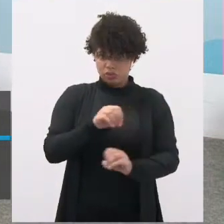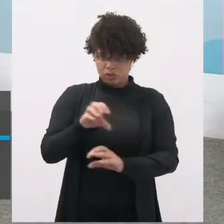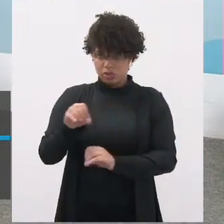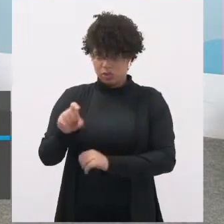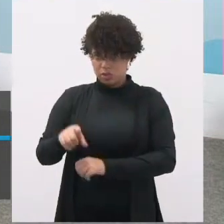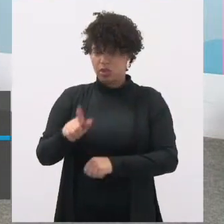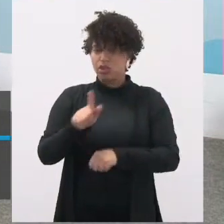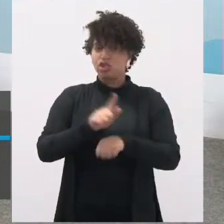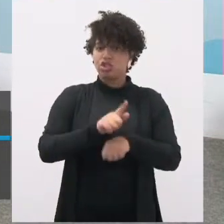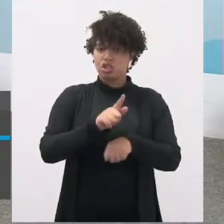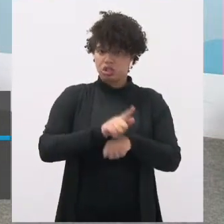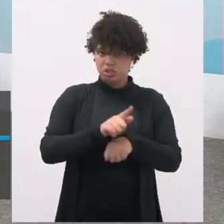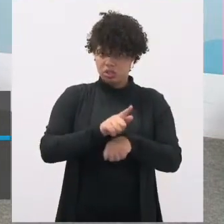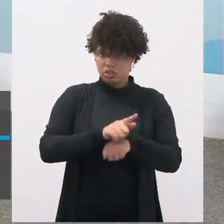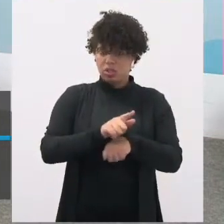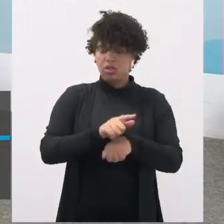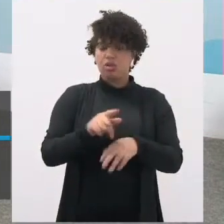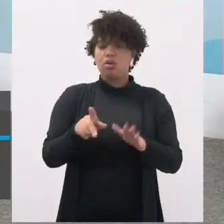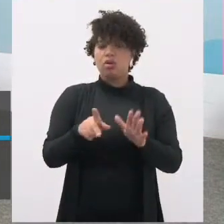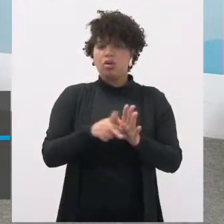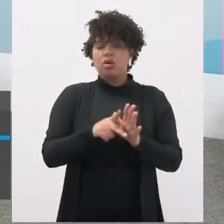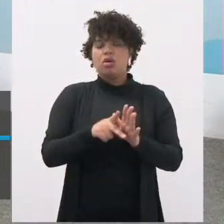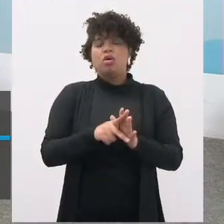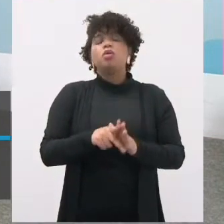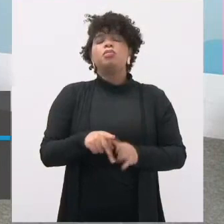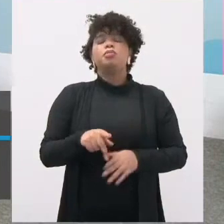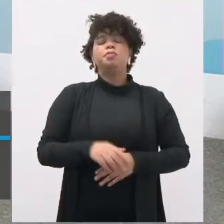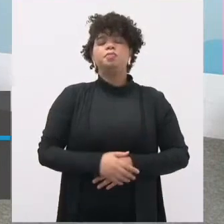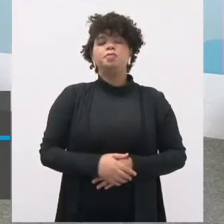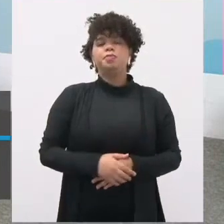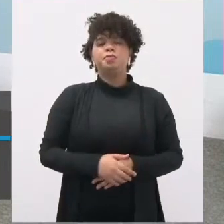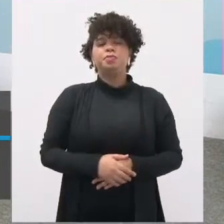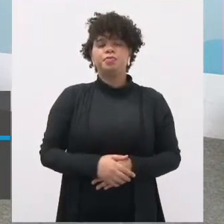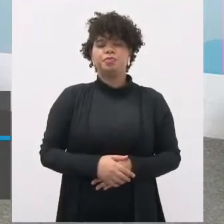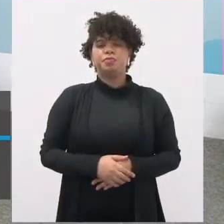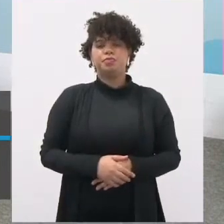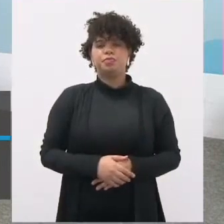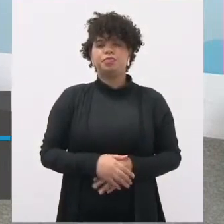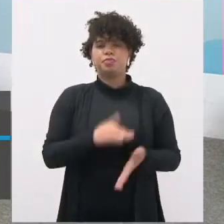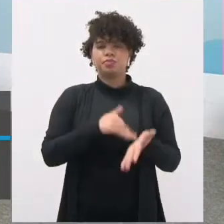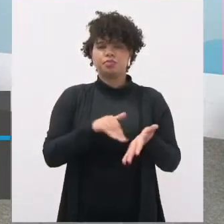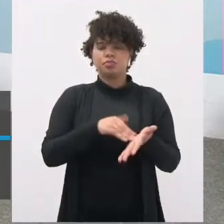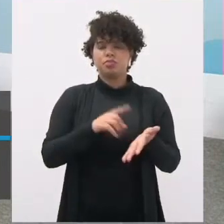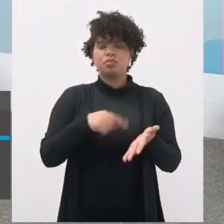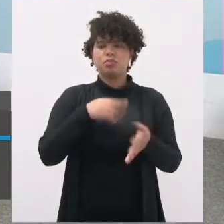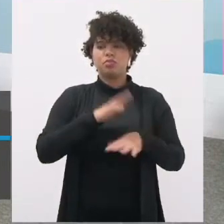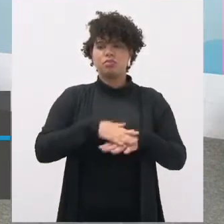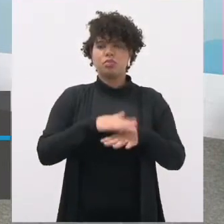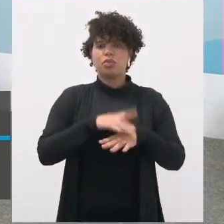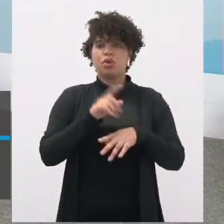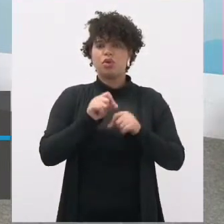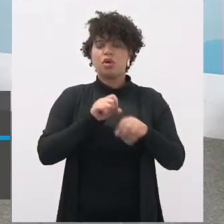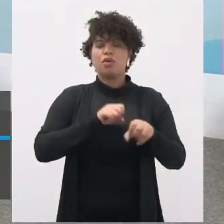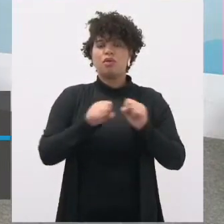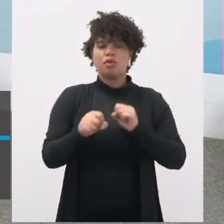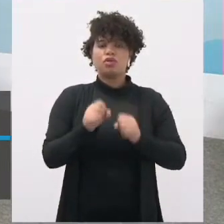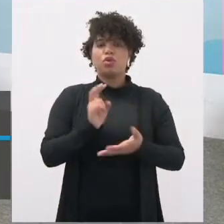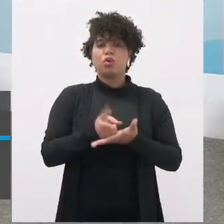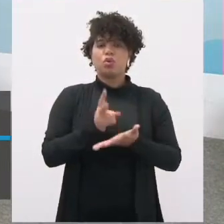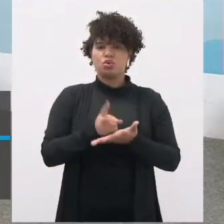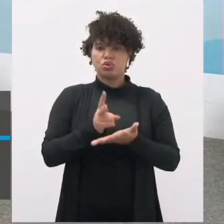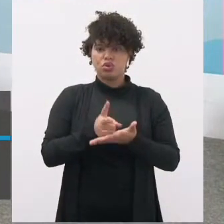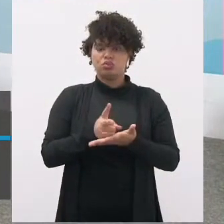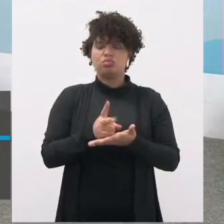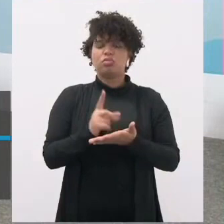de gestão da secretaria. Nós temos aí como um dos objetivos fazer essa formação continuada, né, oferecer